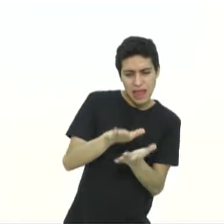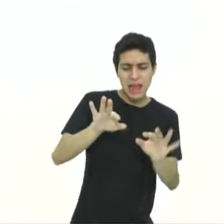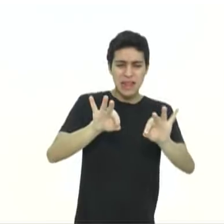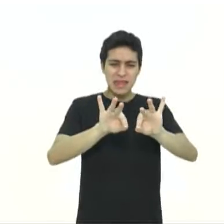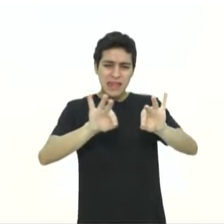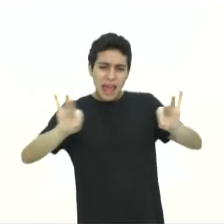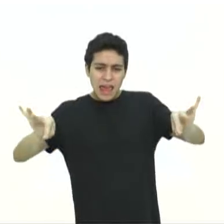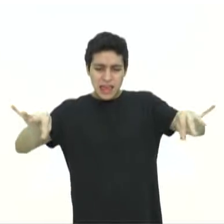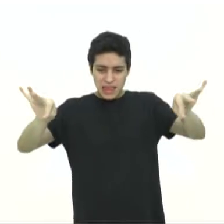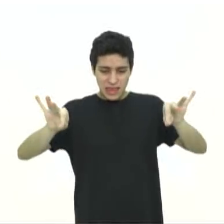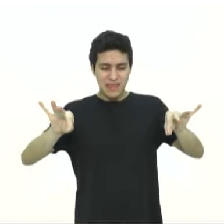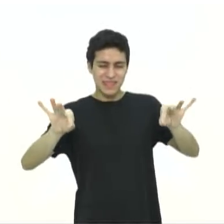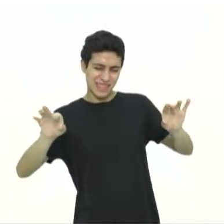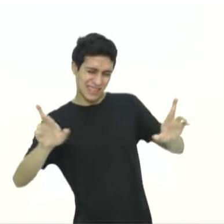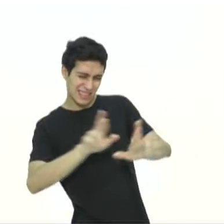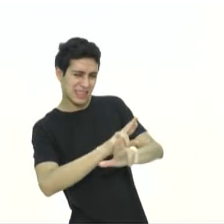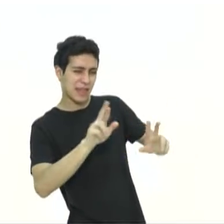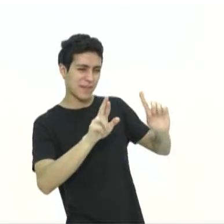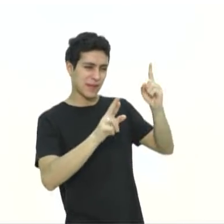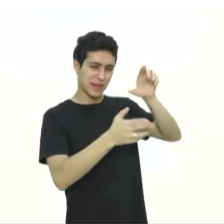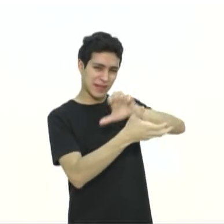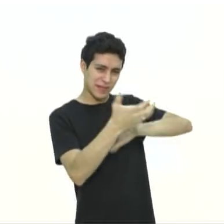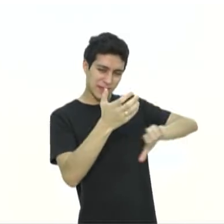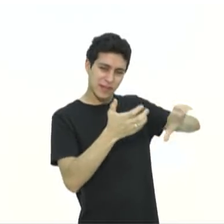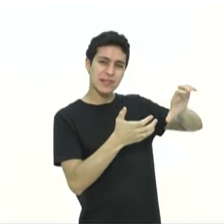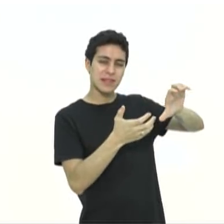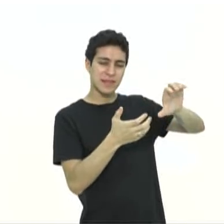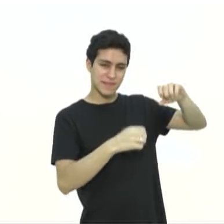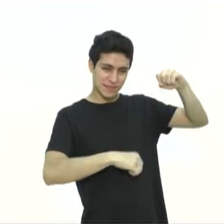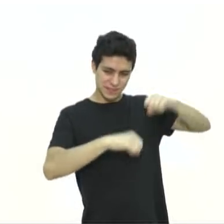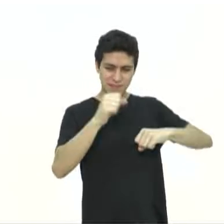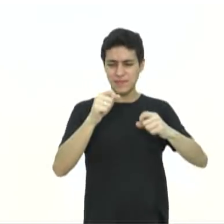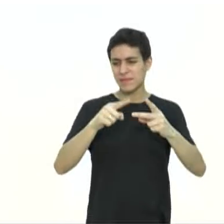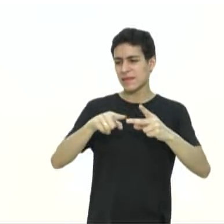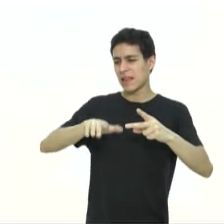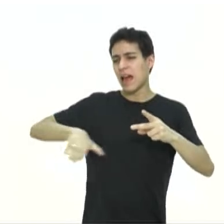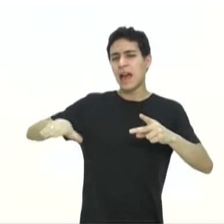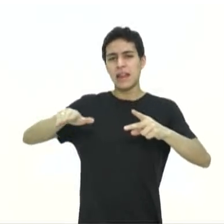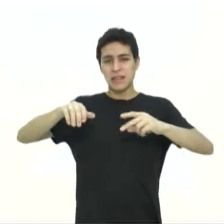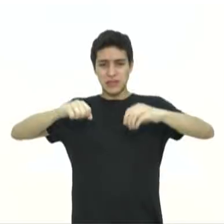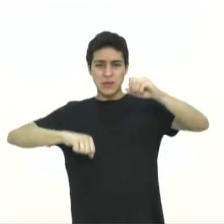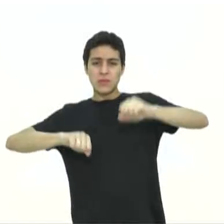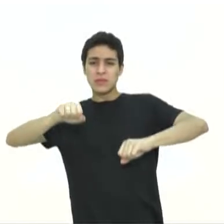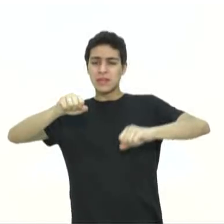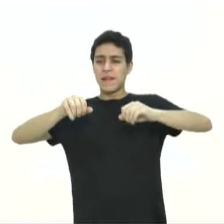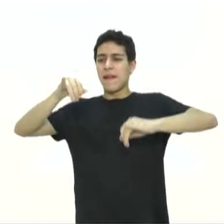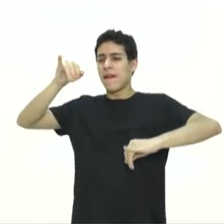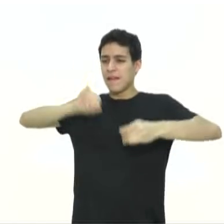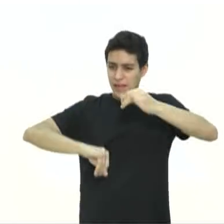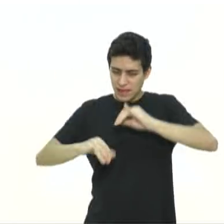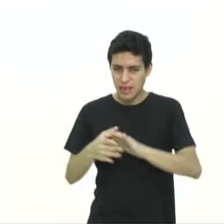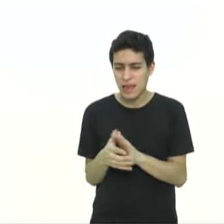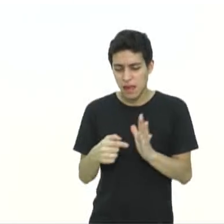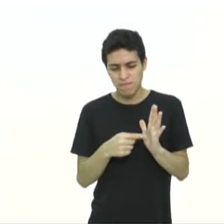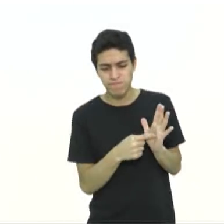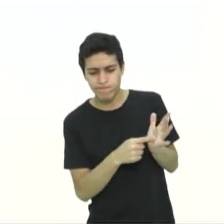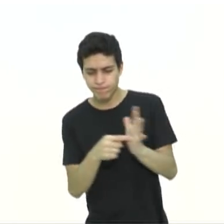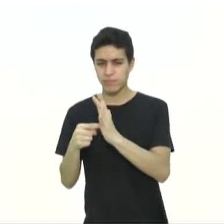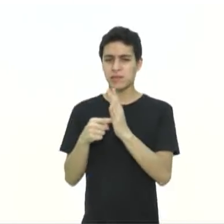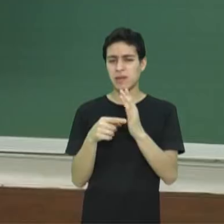revolução industrial, siderurgia, indústria naval, indústria química, automobilística,